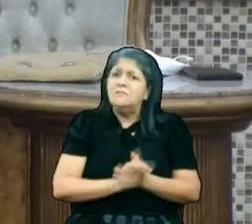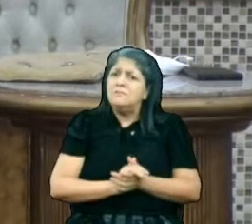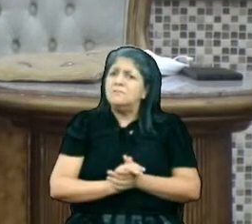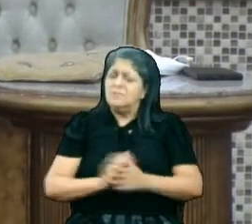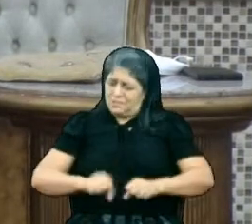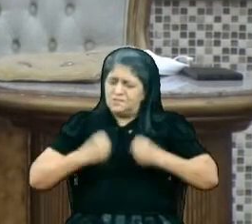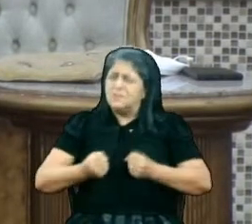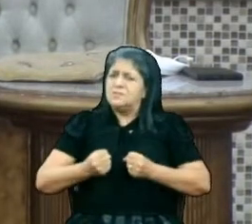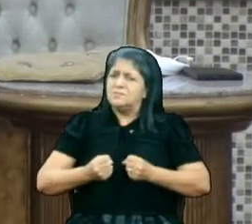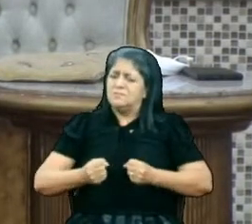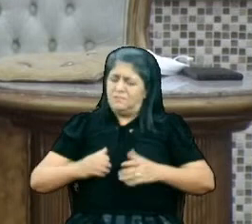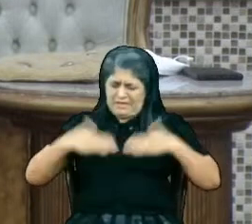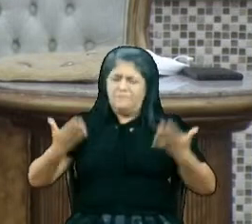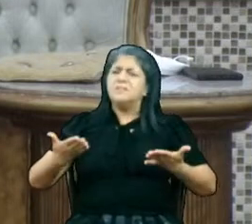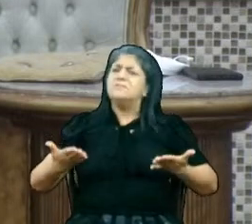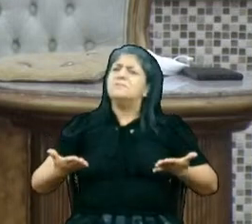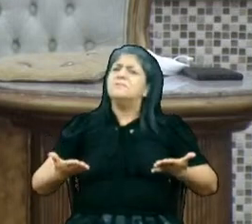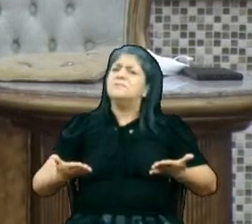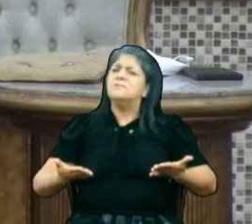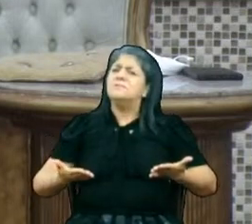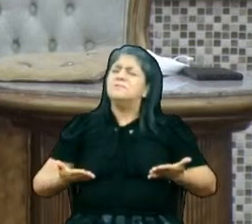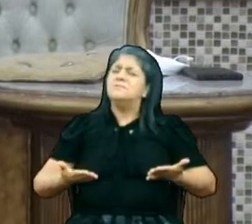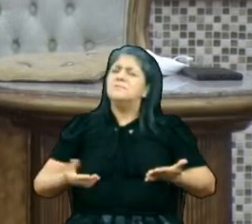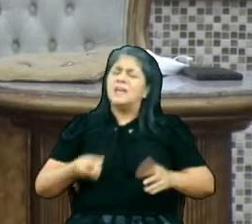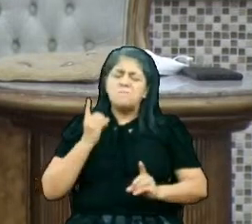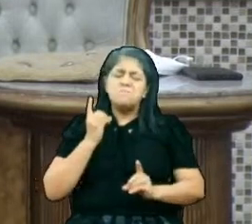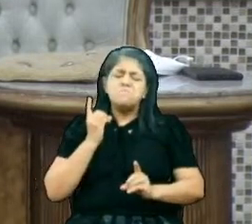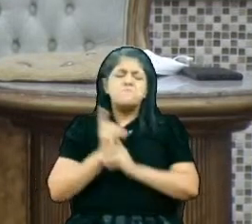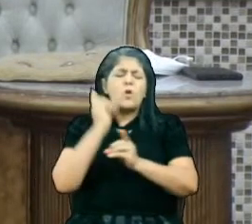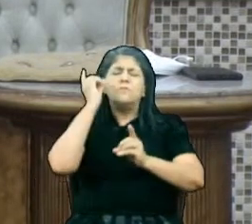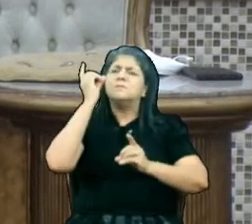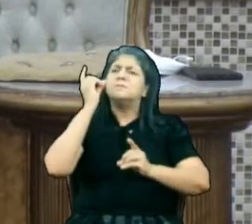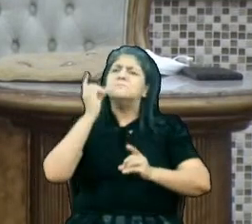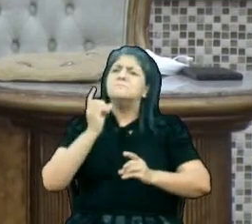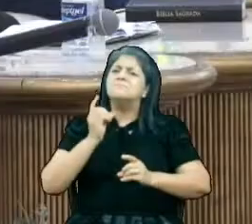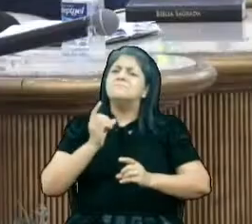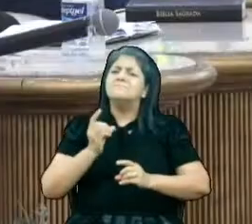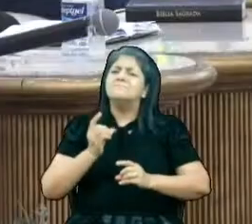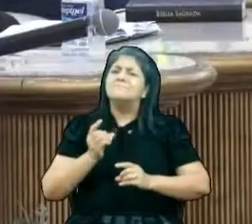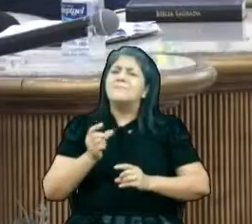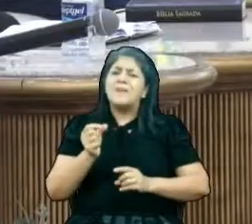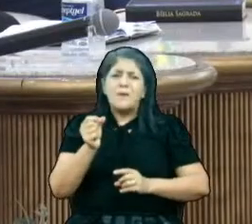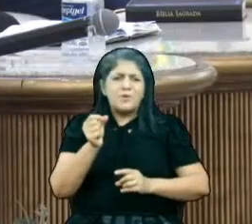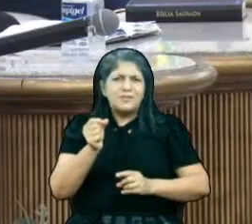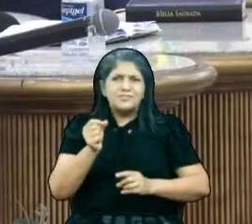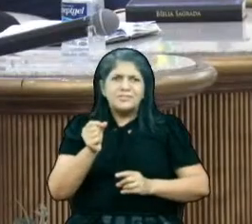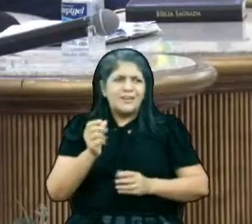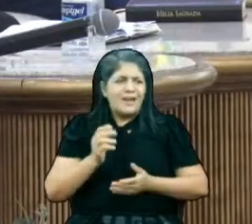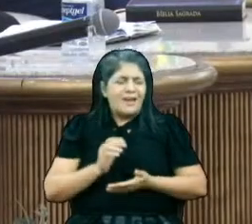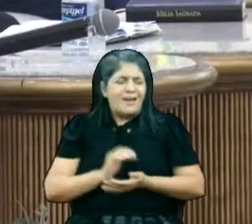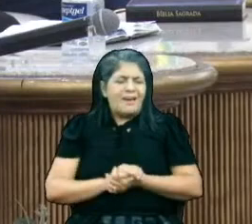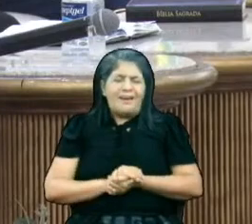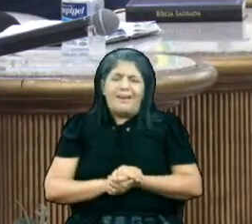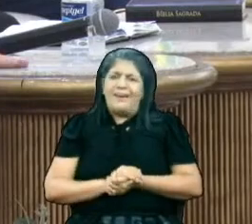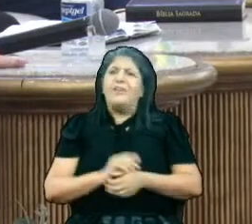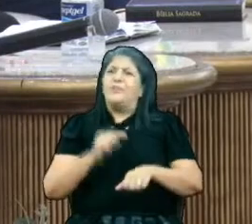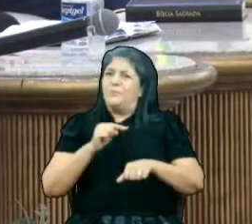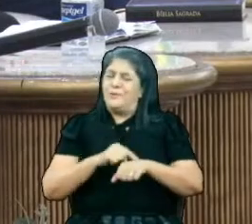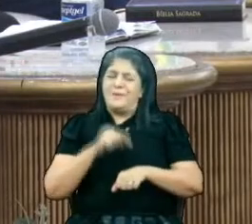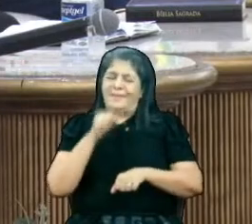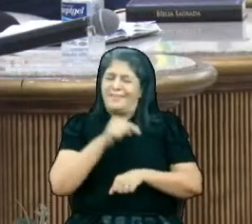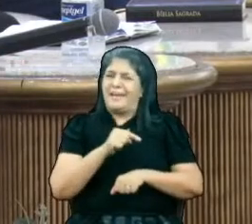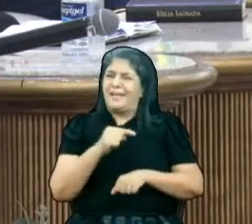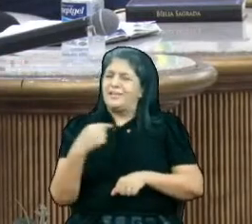a dracma perdida e quando esta mulher perdeu aquela moeda ela perdeu no anonimato mas